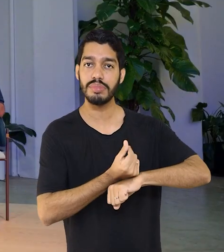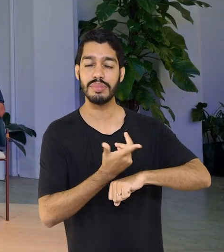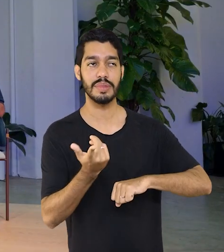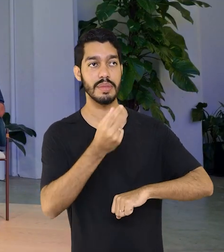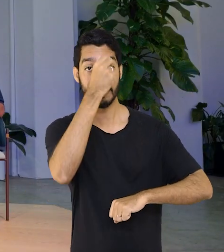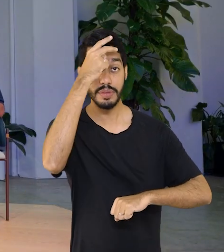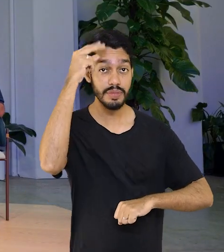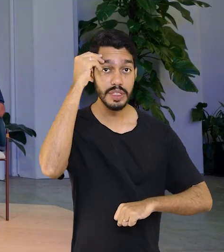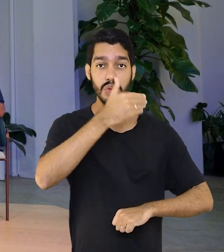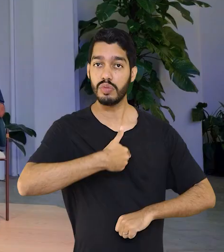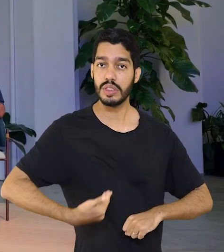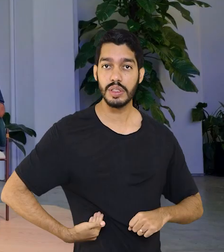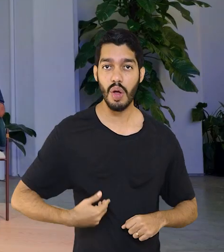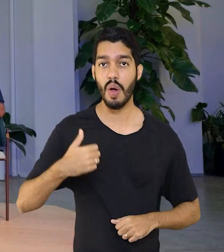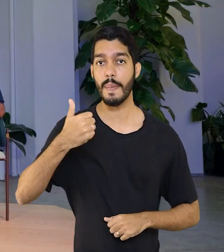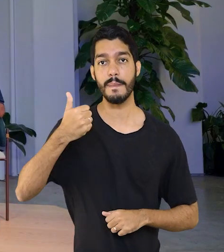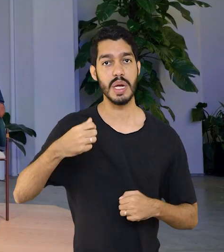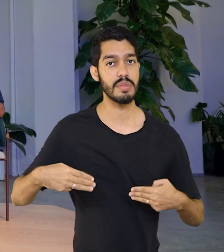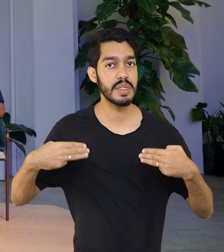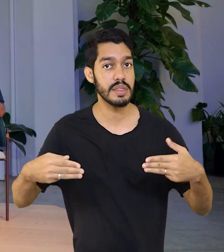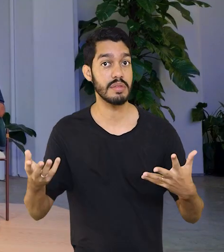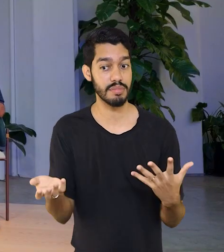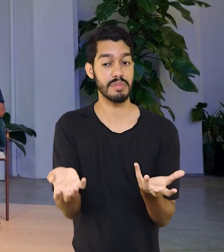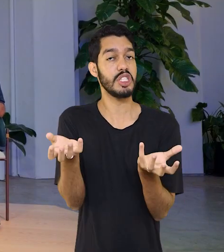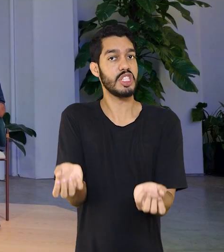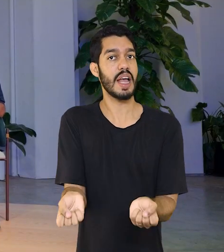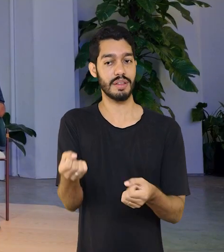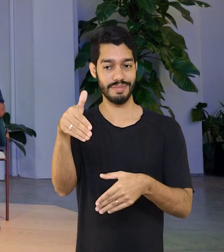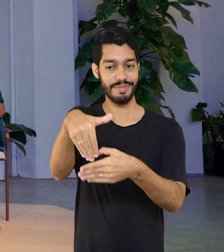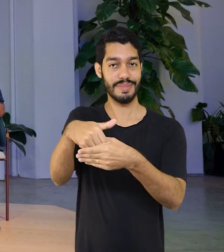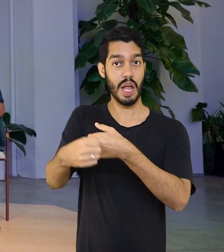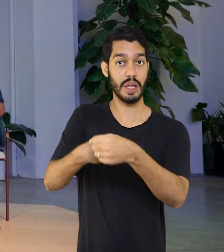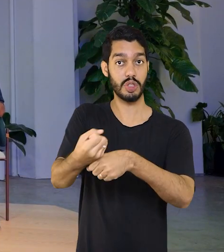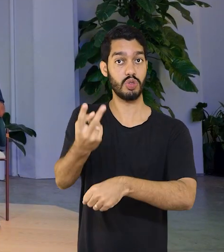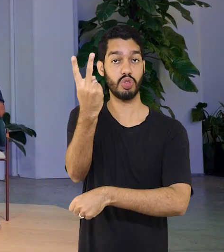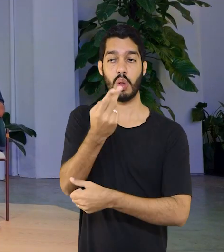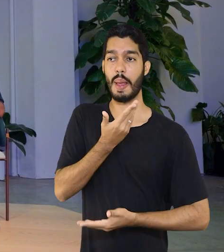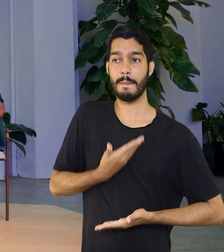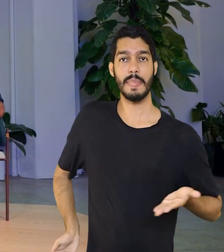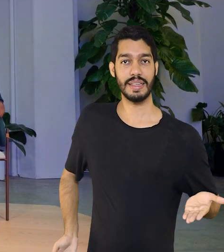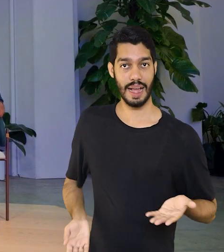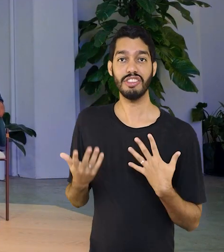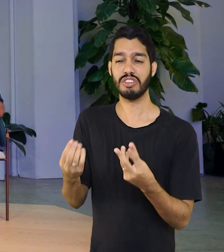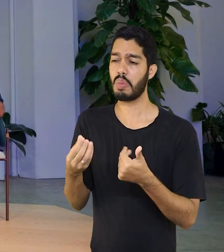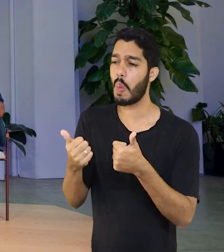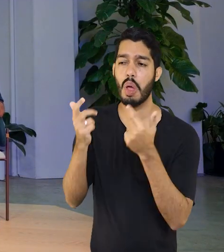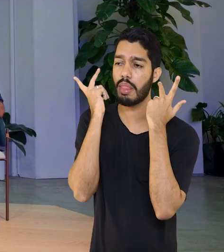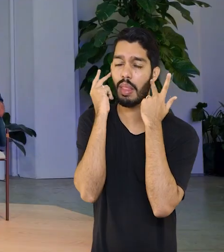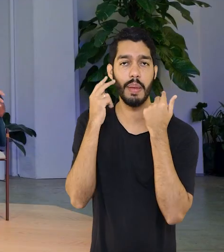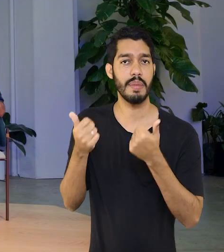prefeito, ou o governador, ou o presidente, ou o primeiro-ministro de qualquer país do mundo que topa perder uma eleição daqui a 2